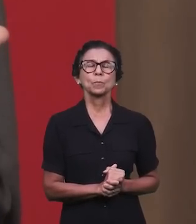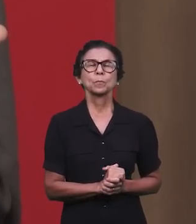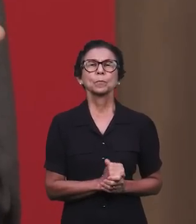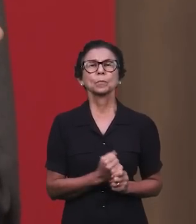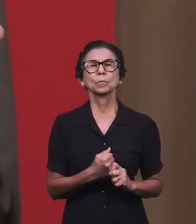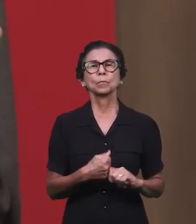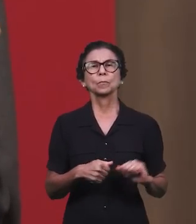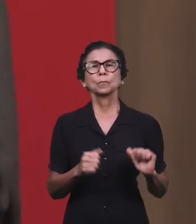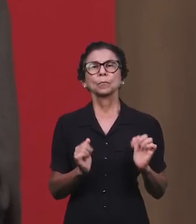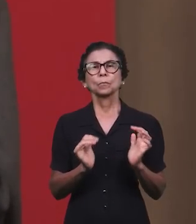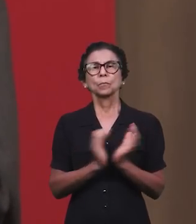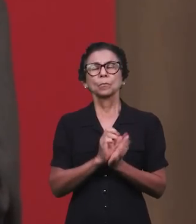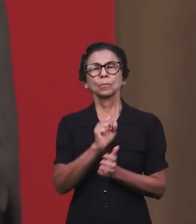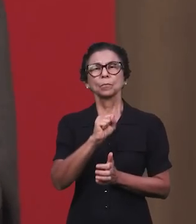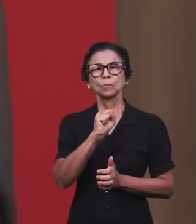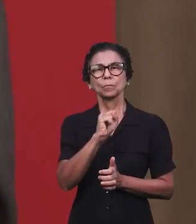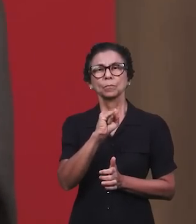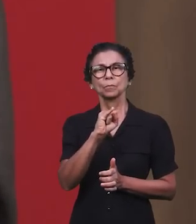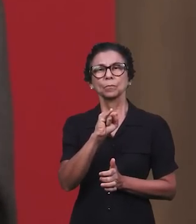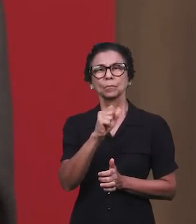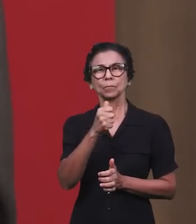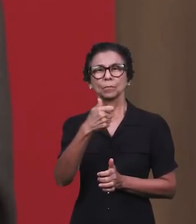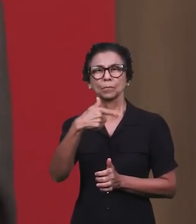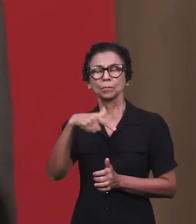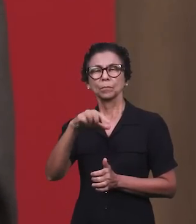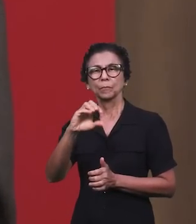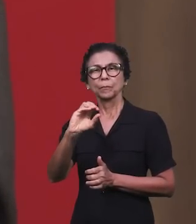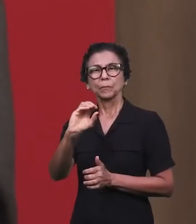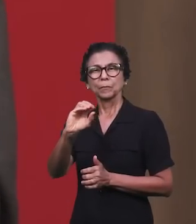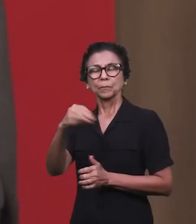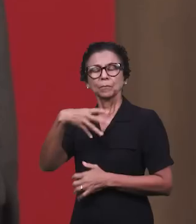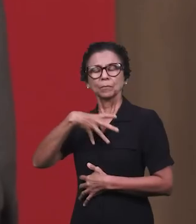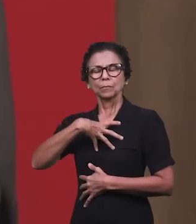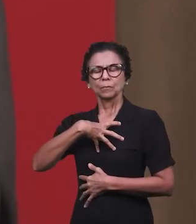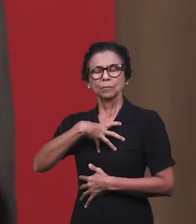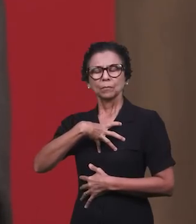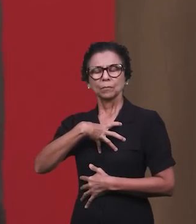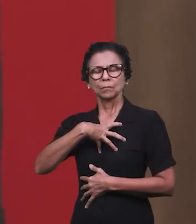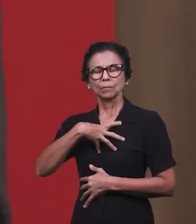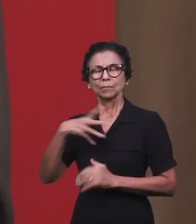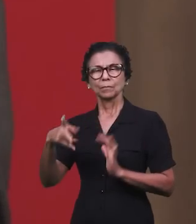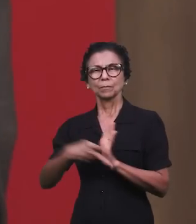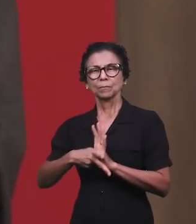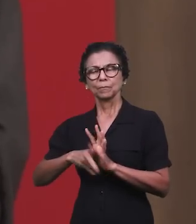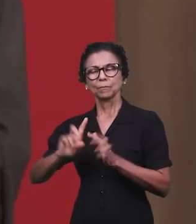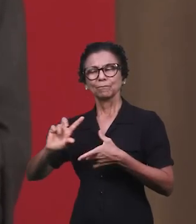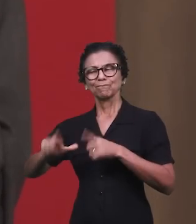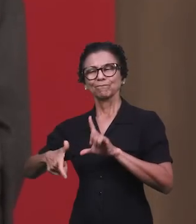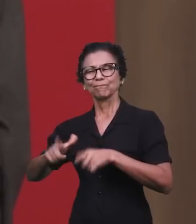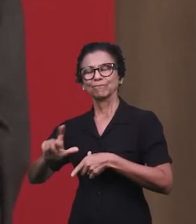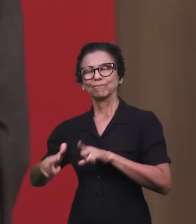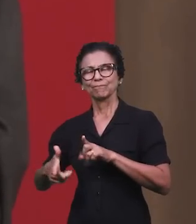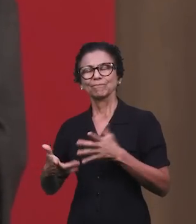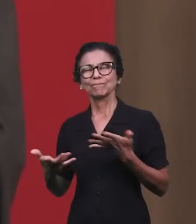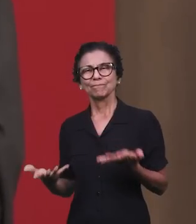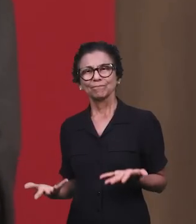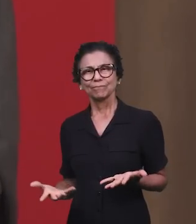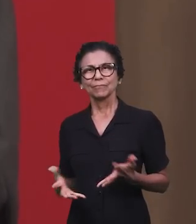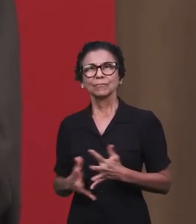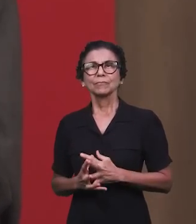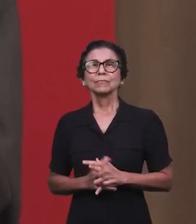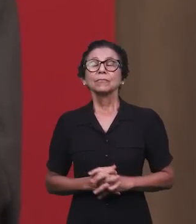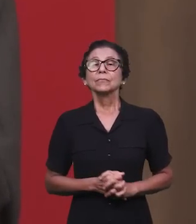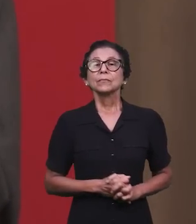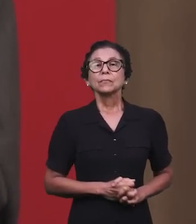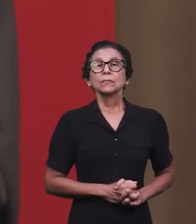muito forte do israelita pela terra, que é o sentimento nacionalista de Israel, comentado aqui pelo pastor Serlon. E